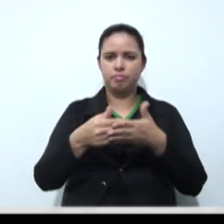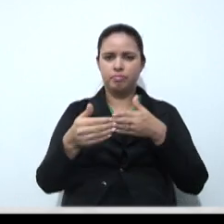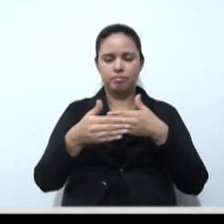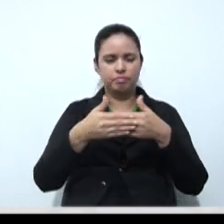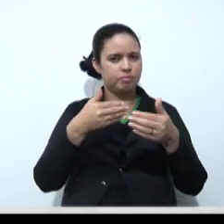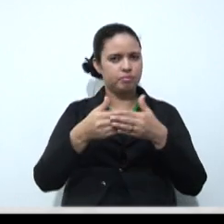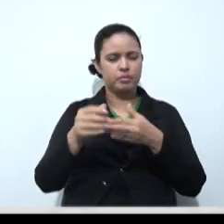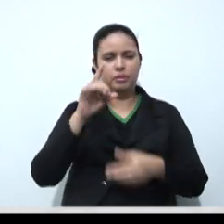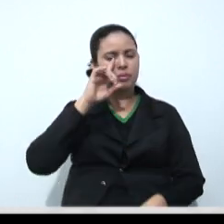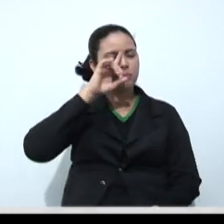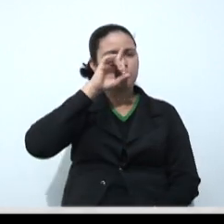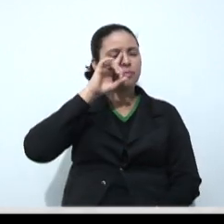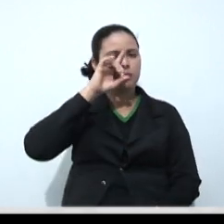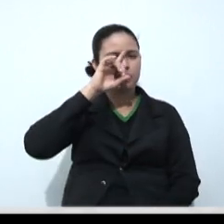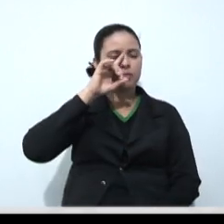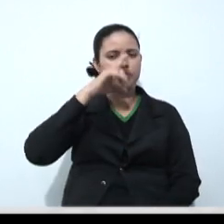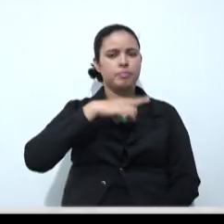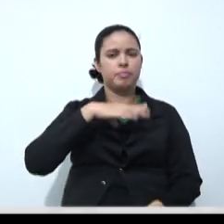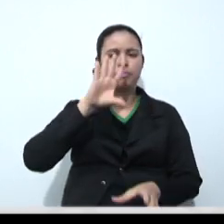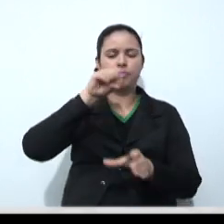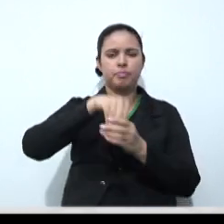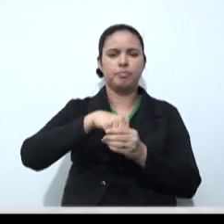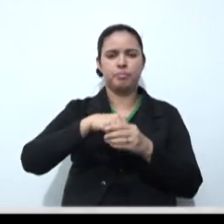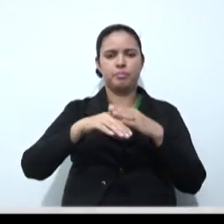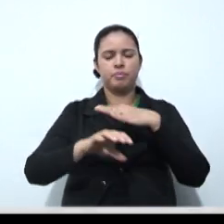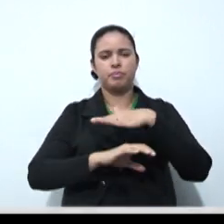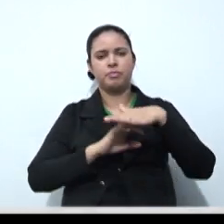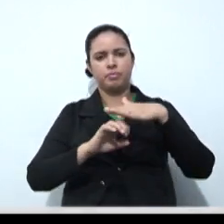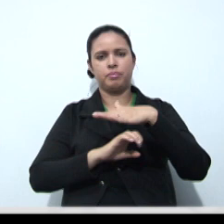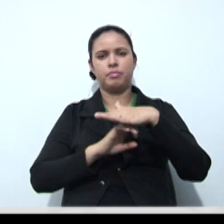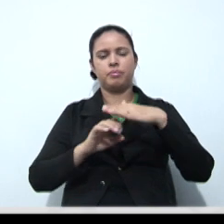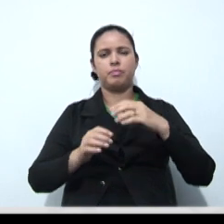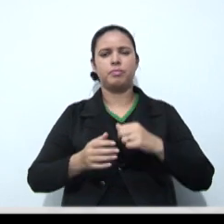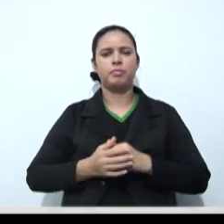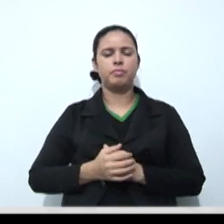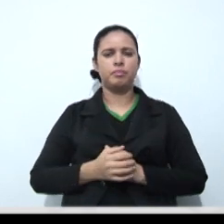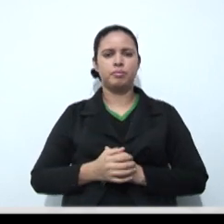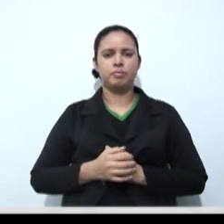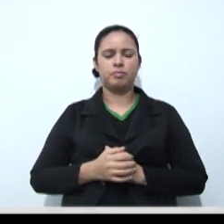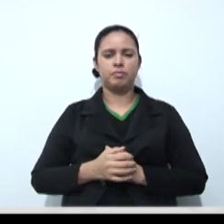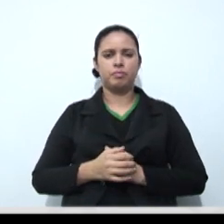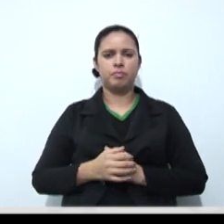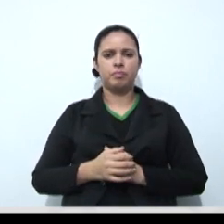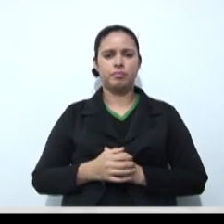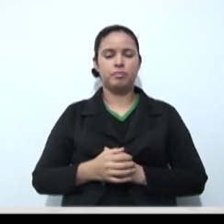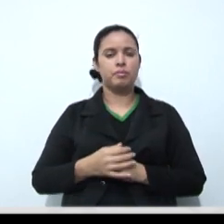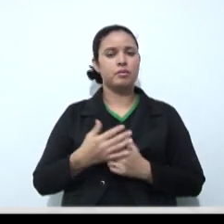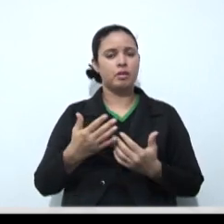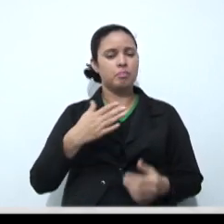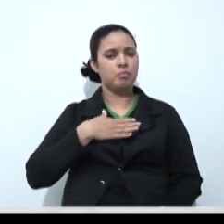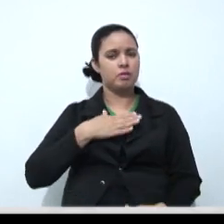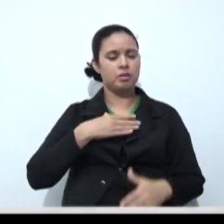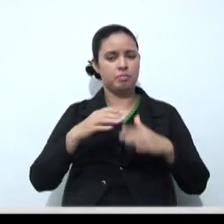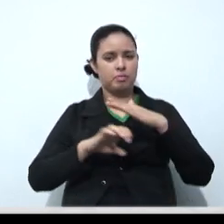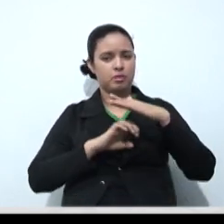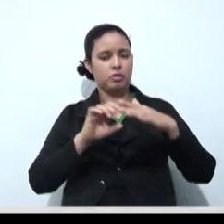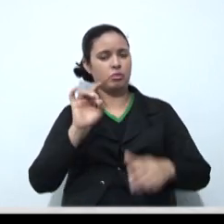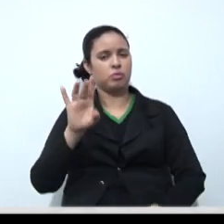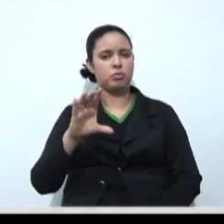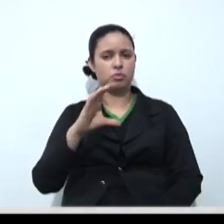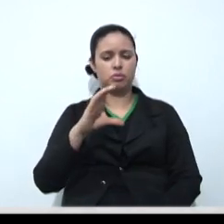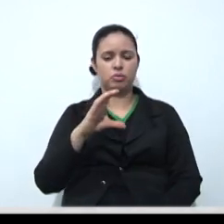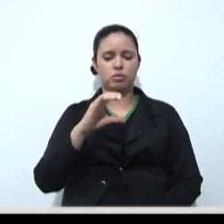de risco que a empresa ofereça ao trabalhador. Mas e a minha empresa só tem 18, minha empresa só tem 15.